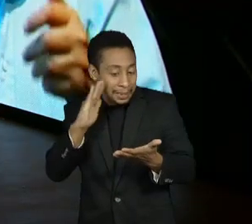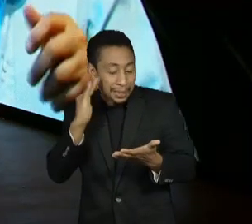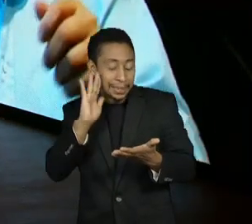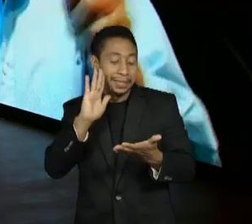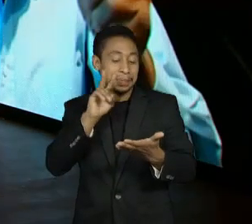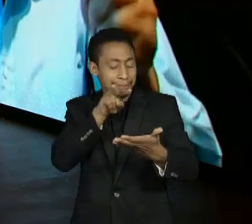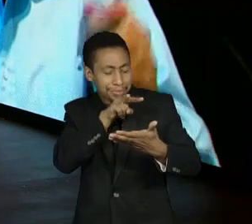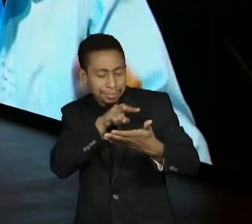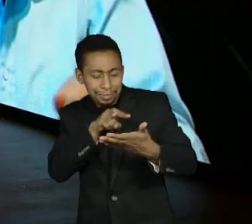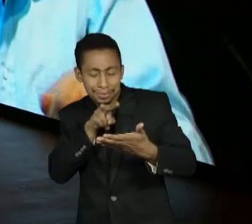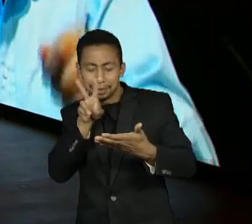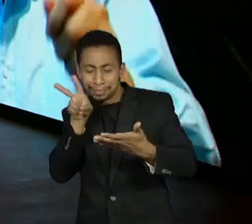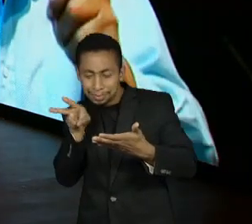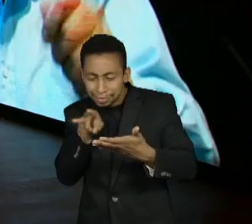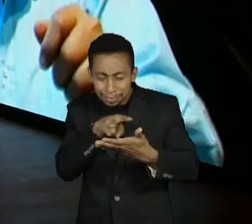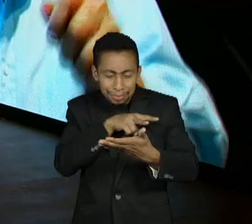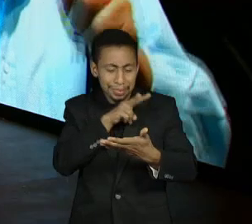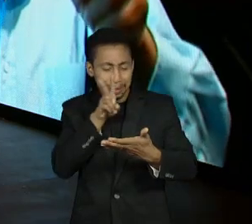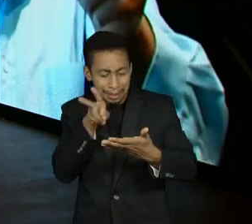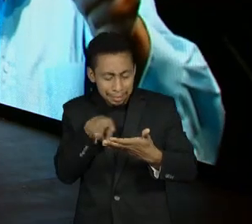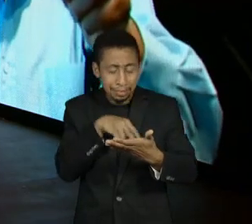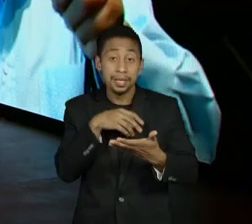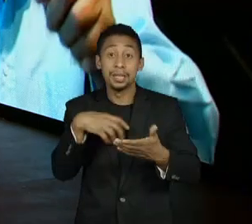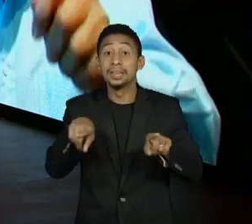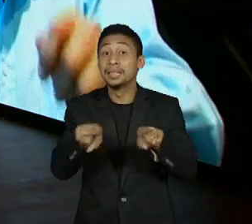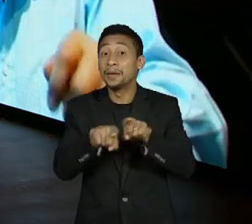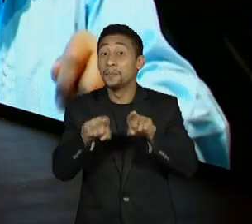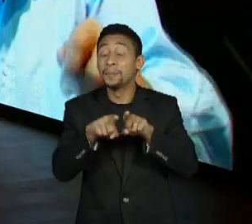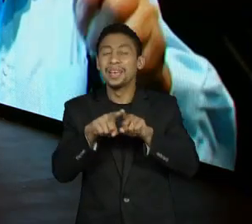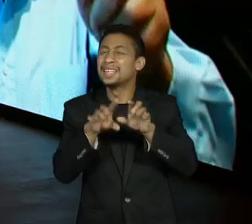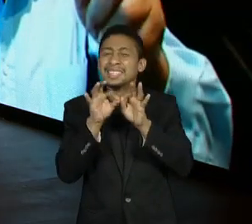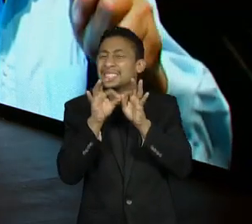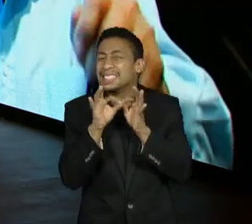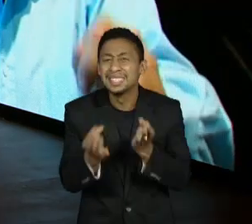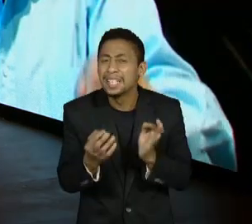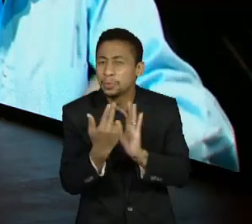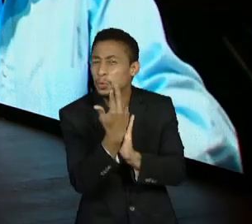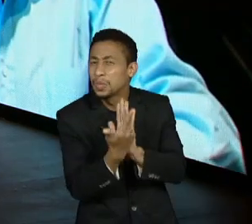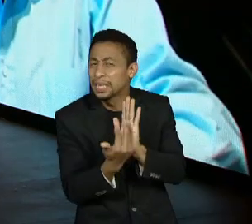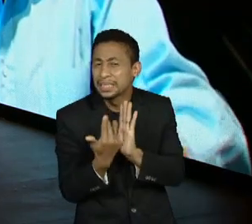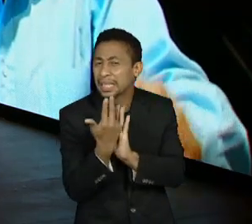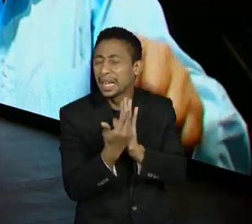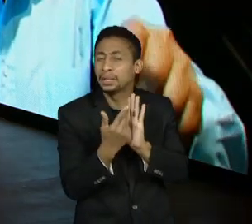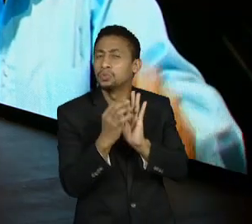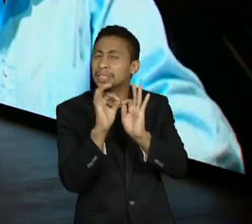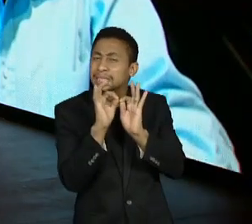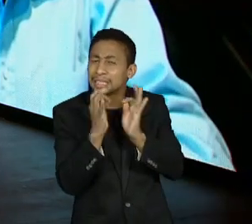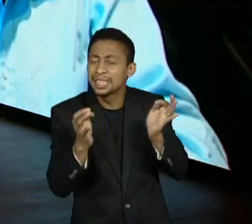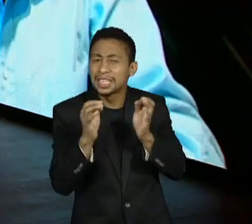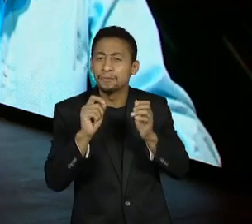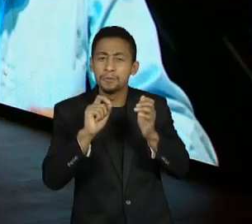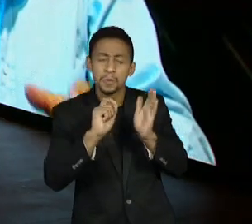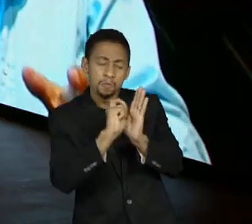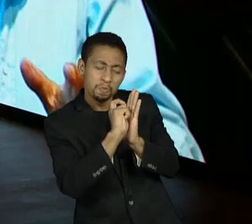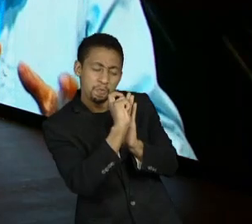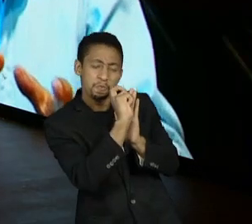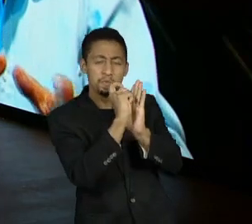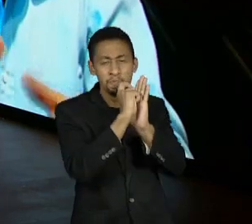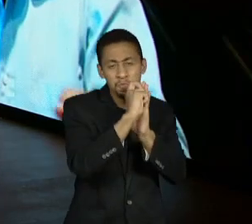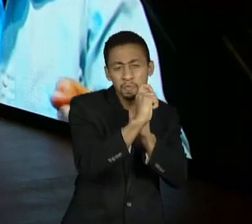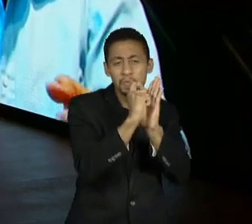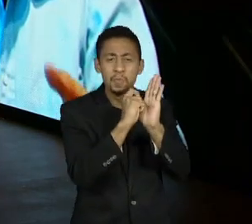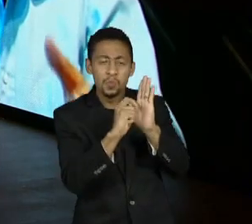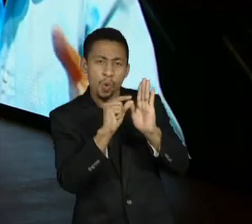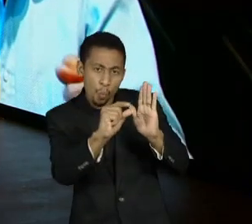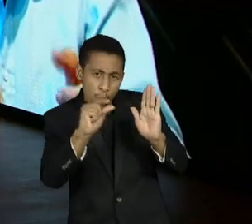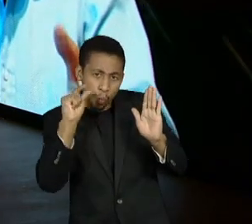e, logicamente, o estilo também de desenho, que era bem simples, um traço grosso nos contornos e